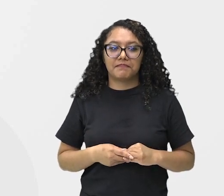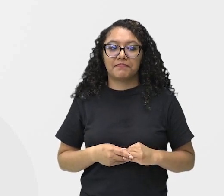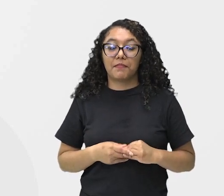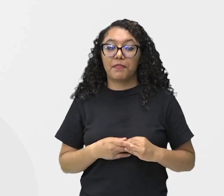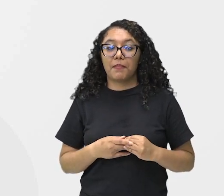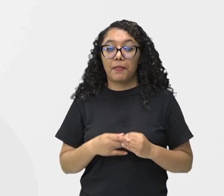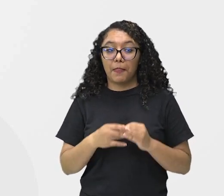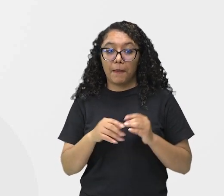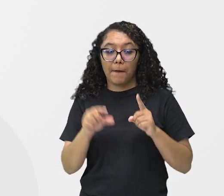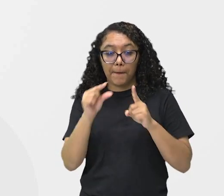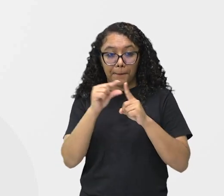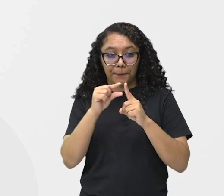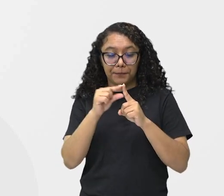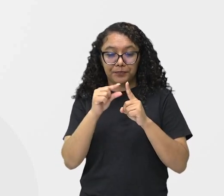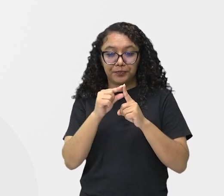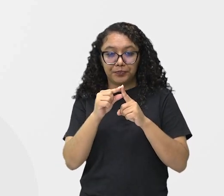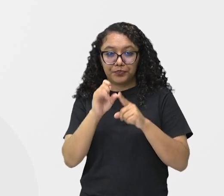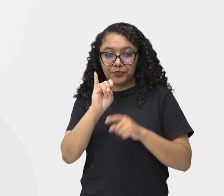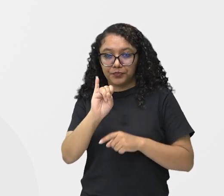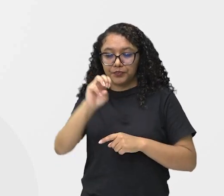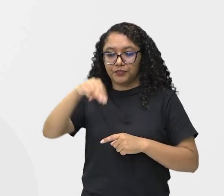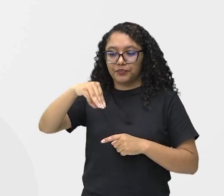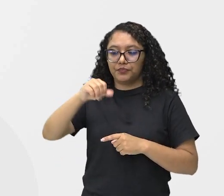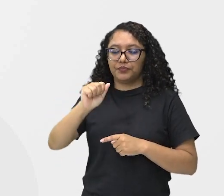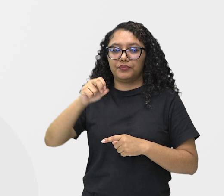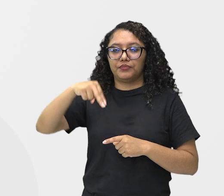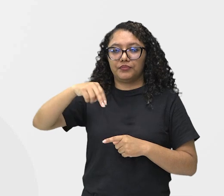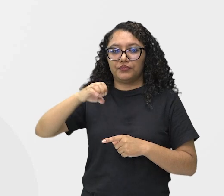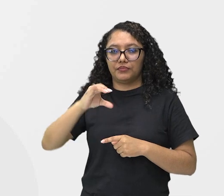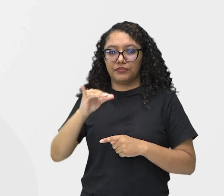A palavra imanência, a sua